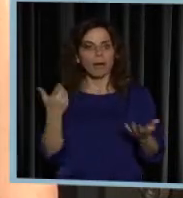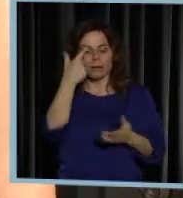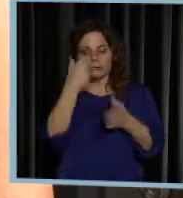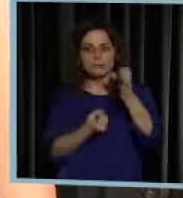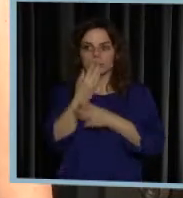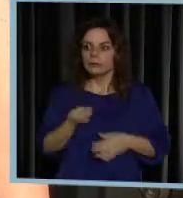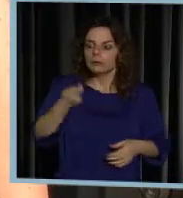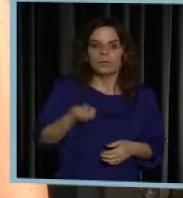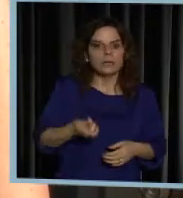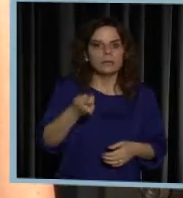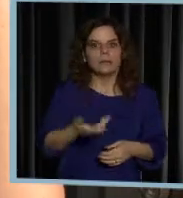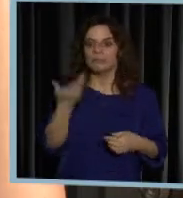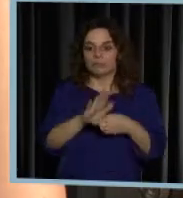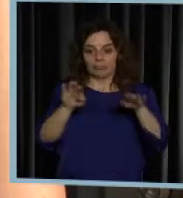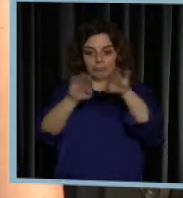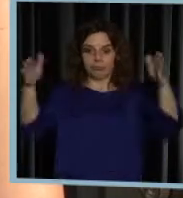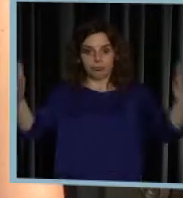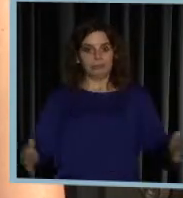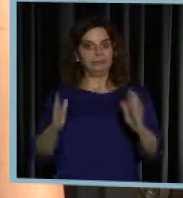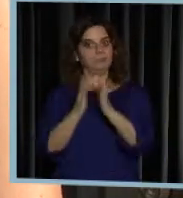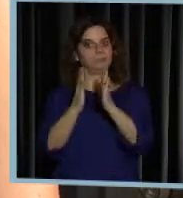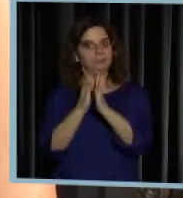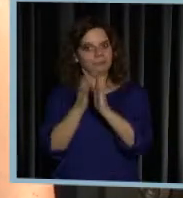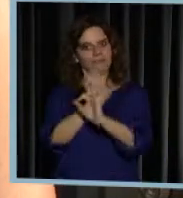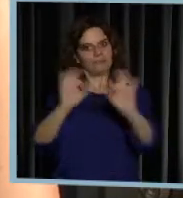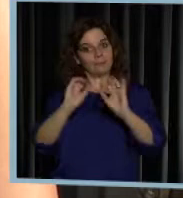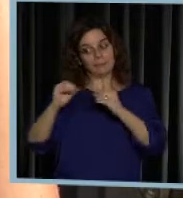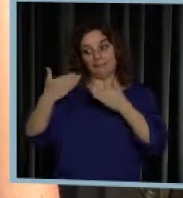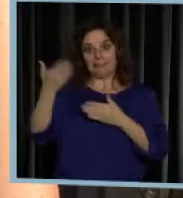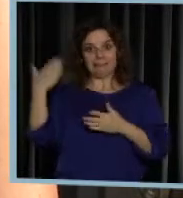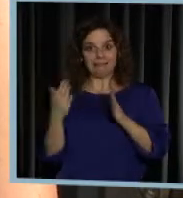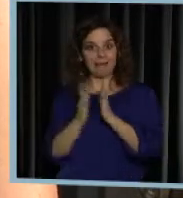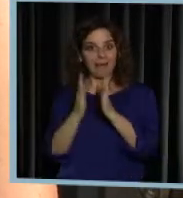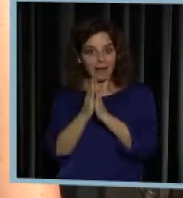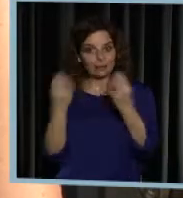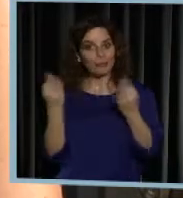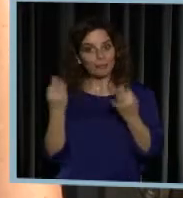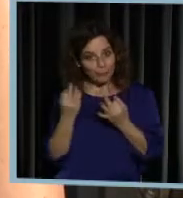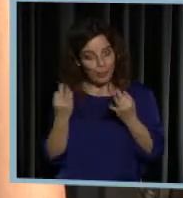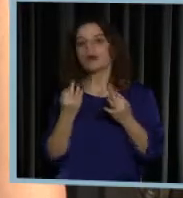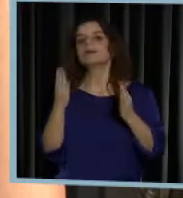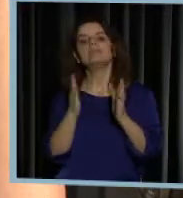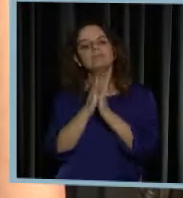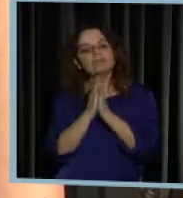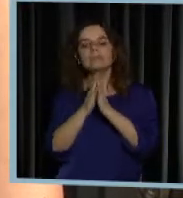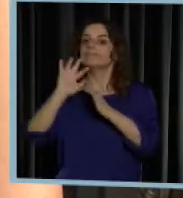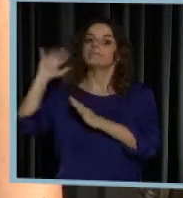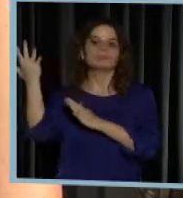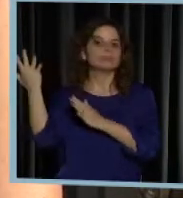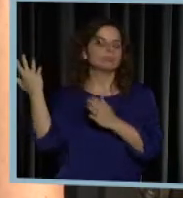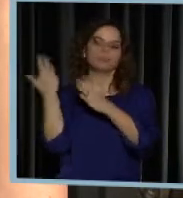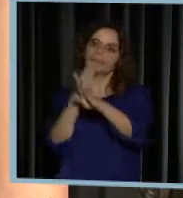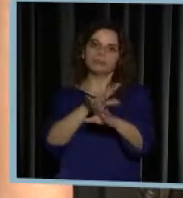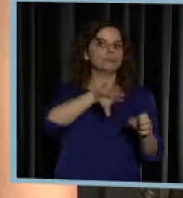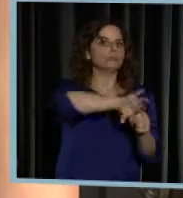de surpresas, desde o altar-mor da primitiva igreja, uma igreja que tinha sido consumida por um